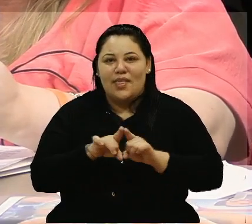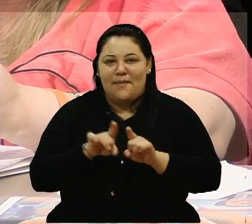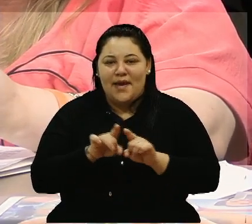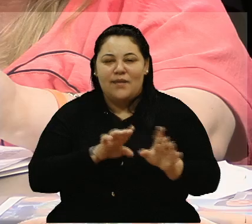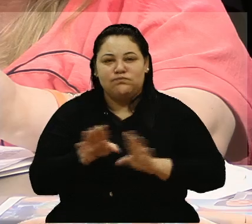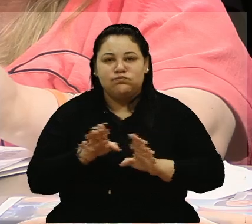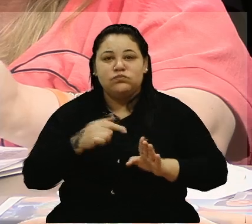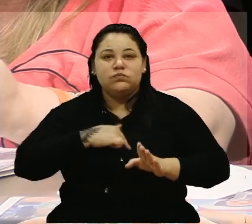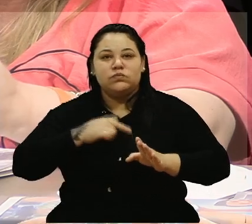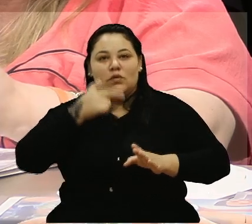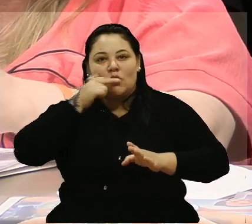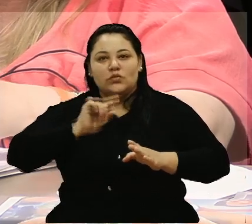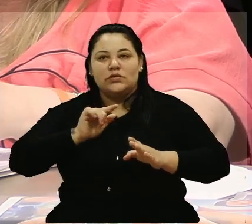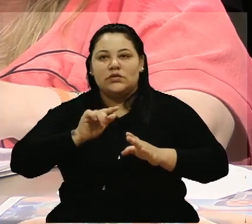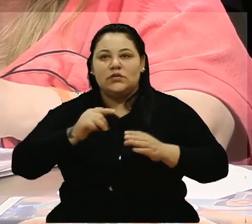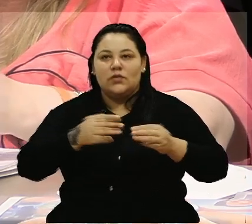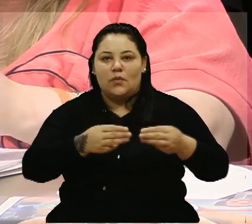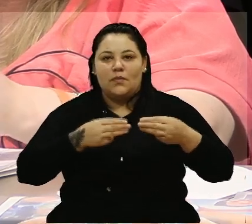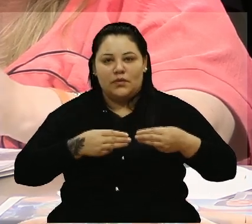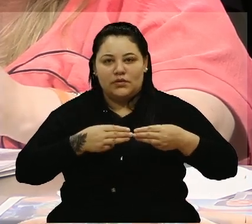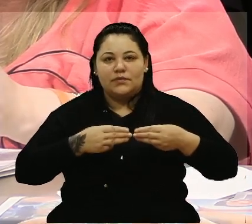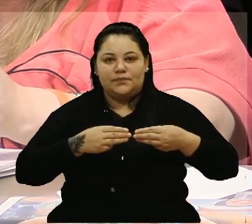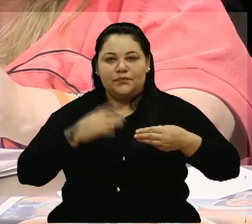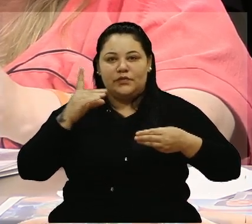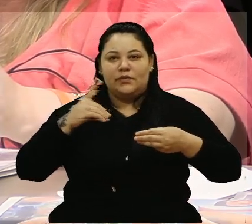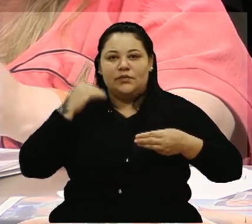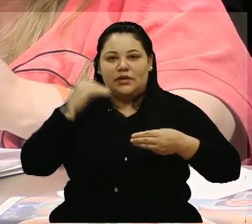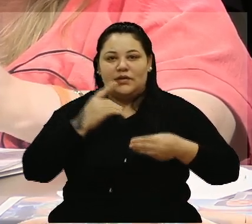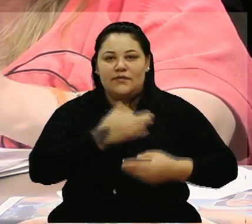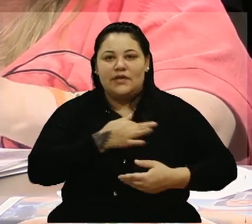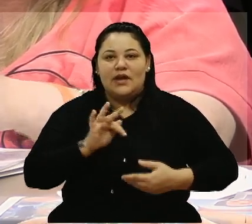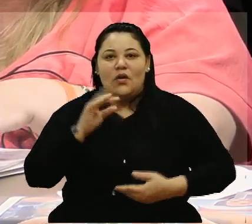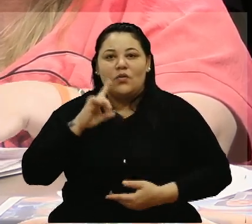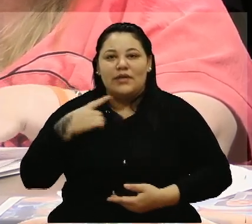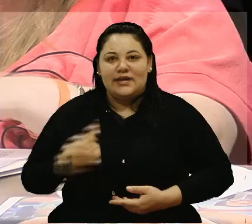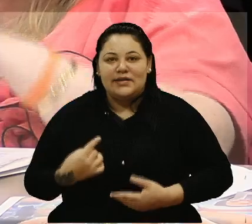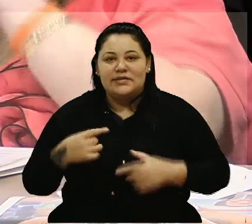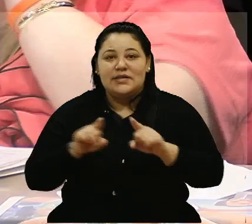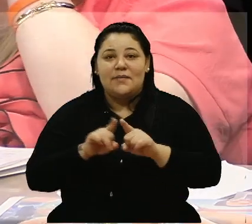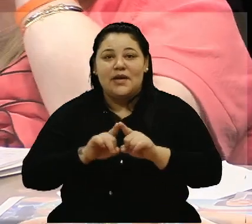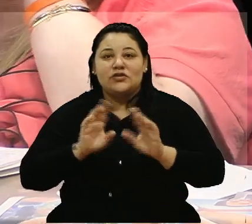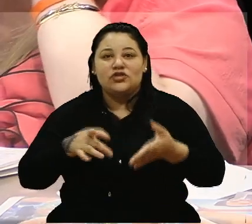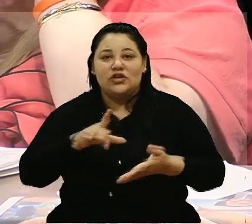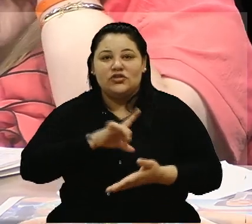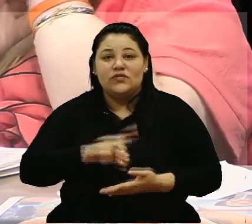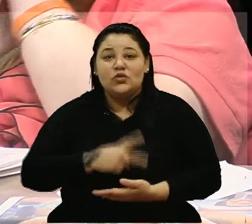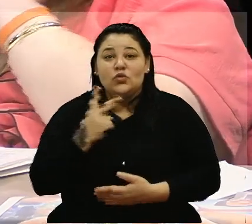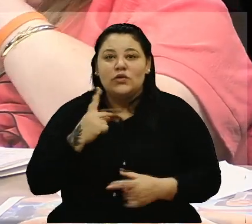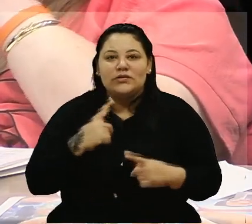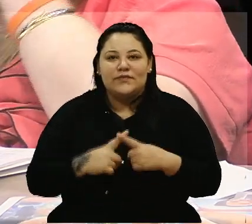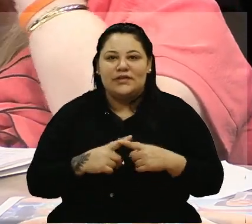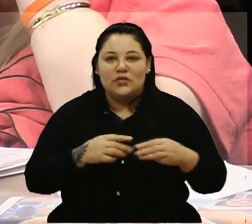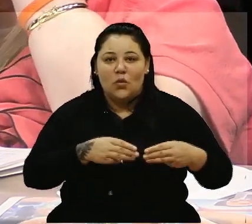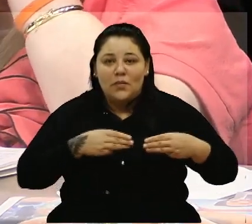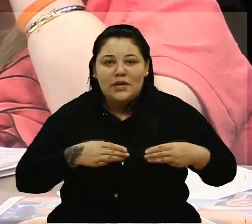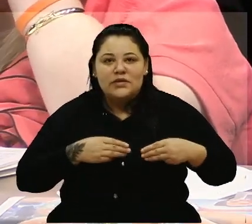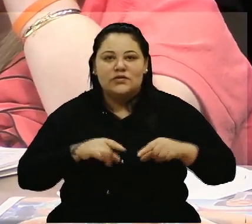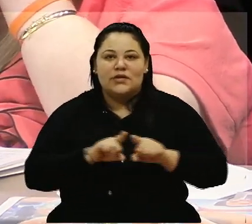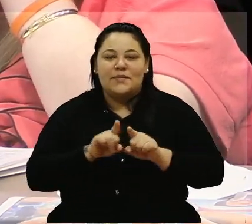consegui uma emenda com a deputada federal Denise Pessoa, estive 2 vezes com o ministro Carlos Lupe